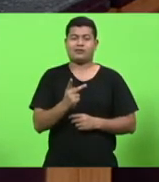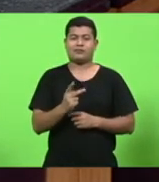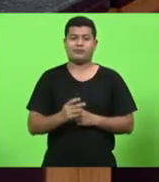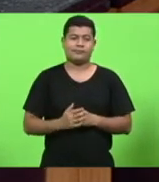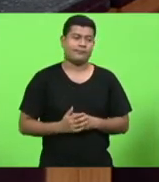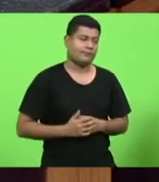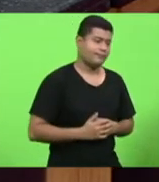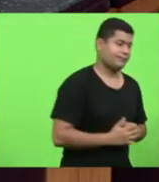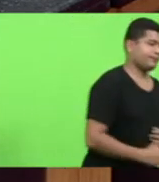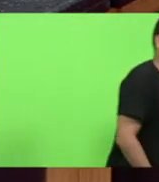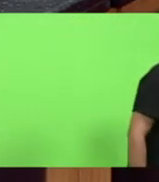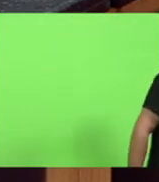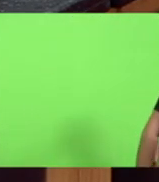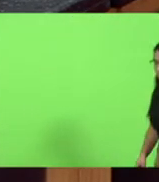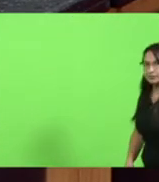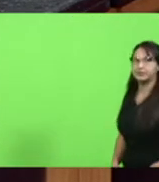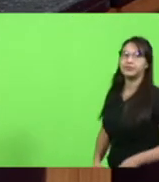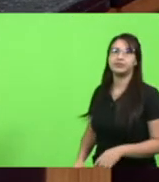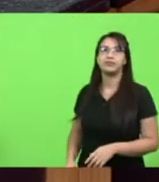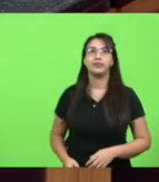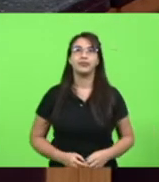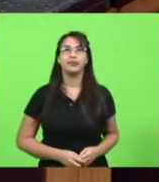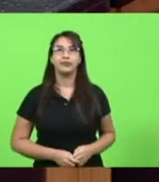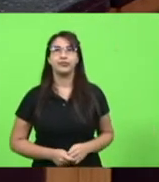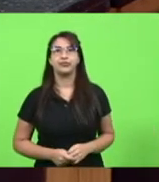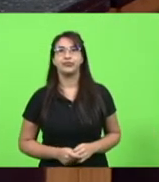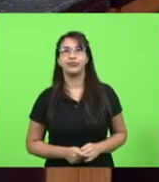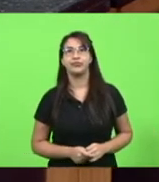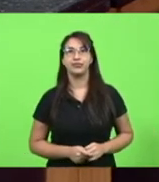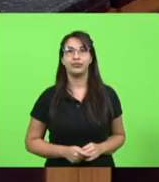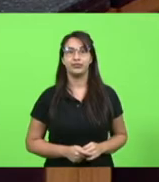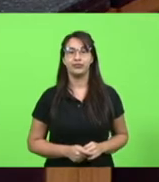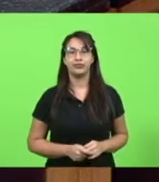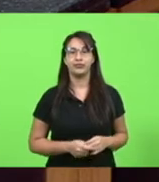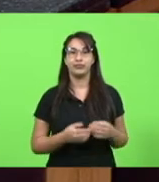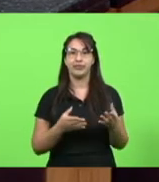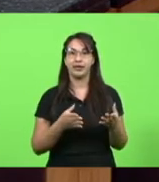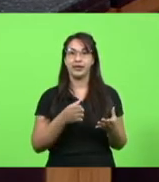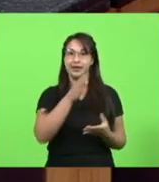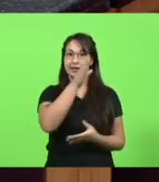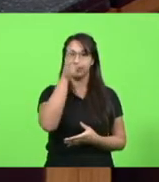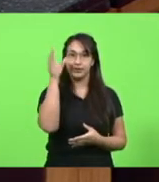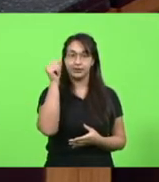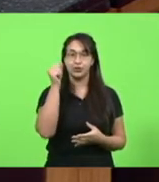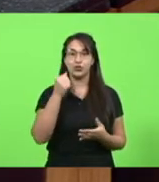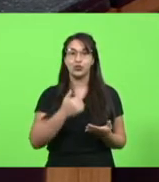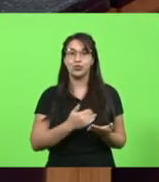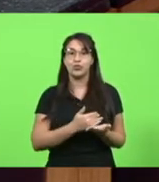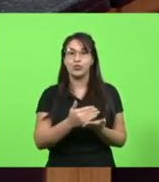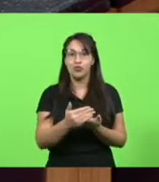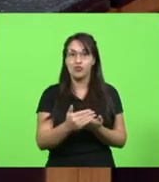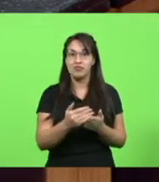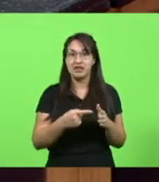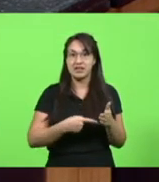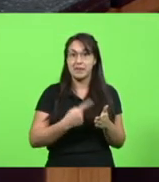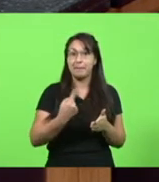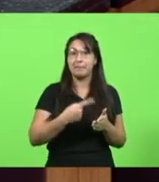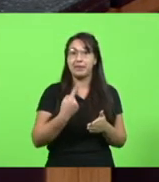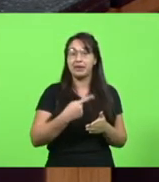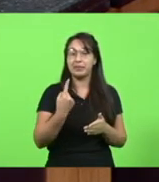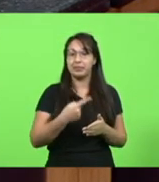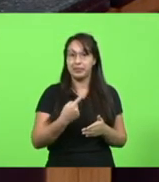carbonífera de Santa Catarina, que era Criciúma. Criciúma e região tiveram o protagonismo por meio